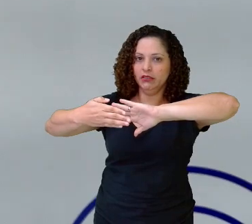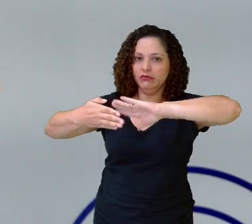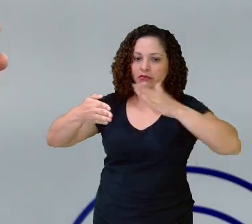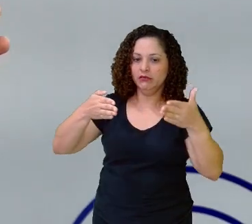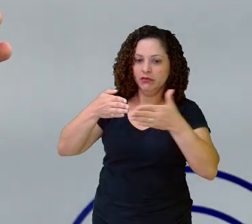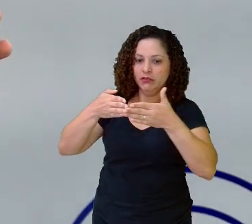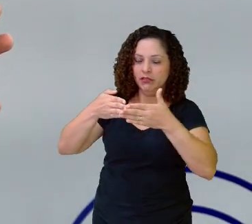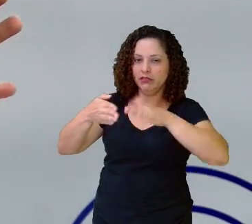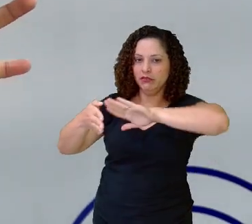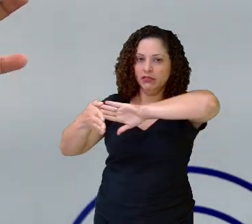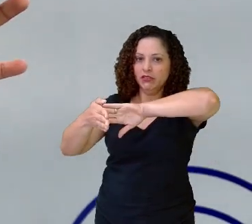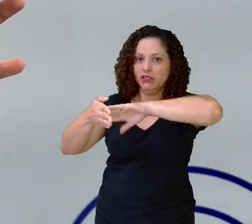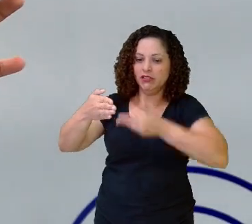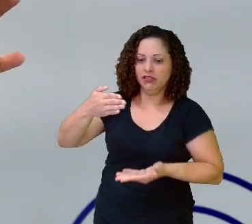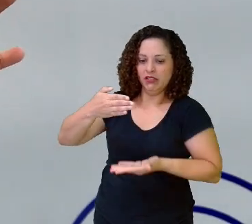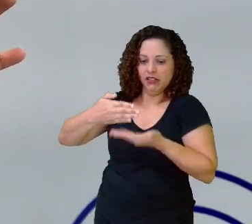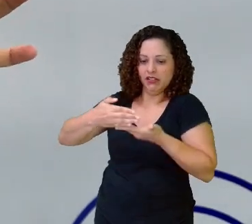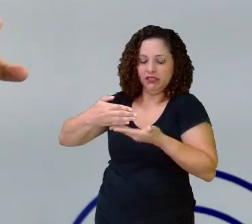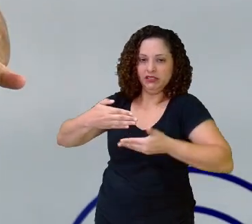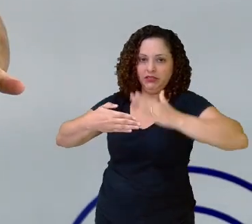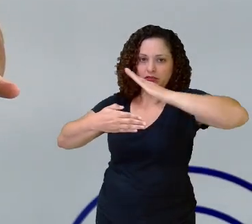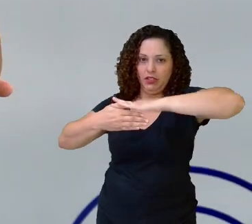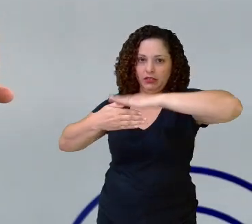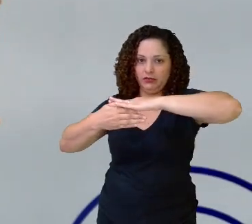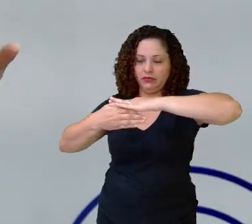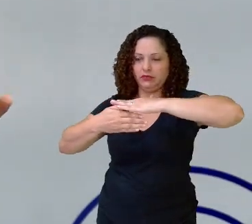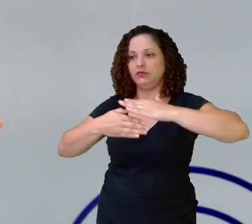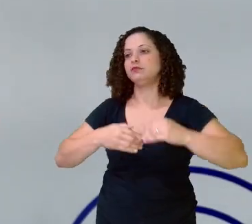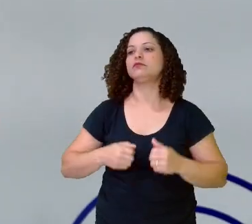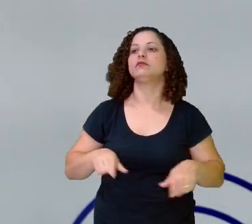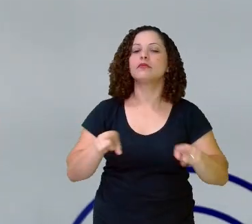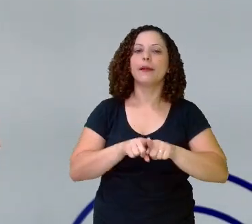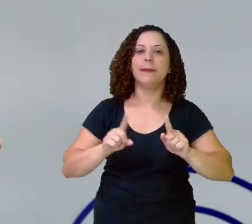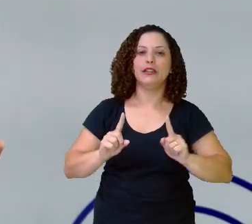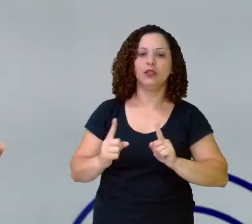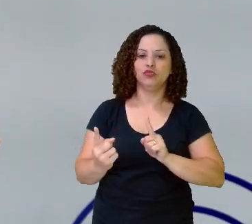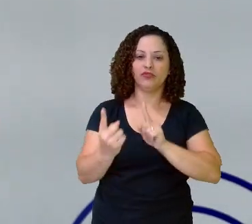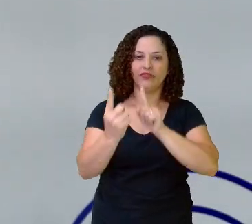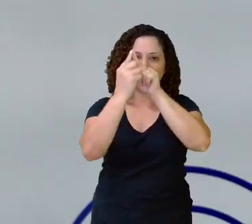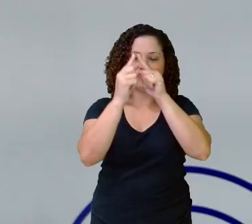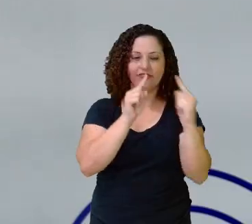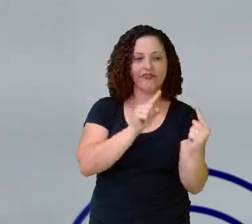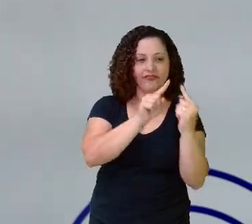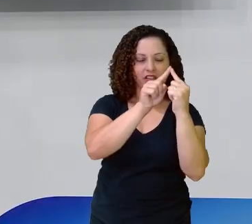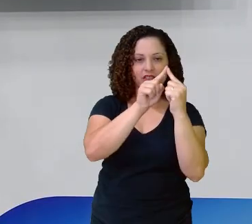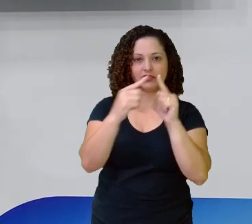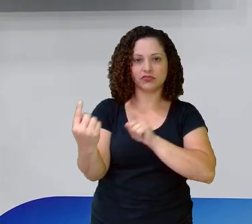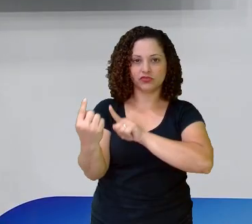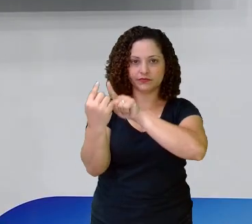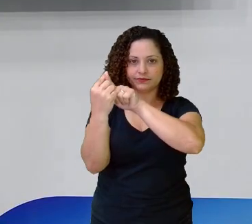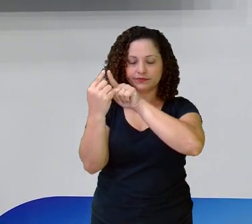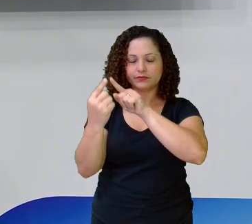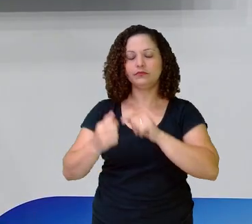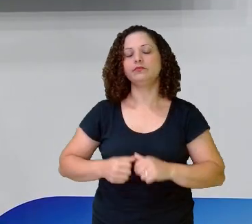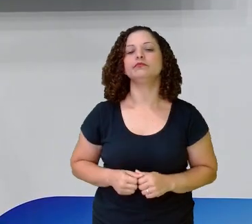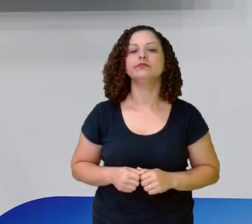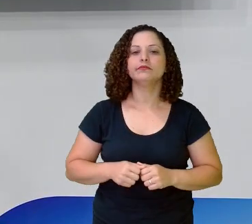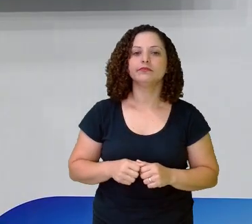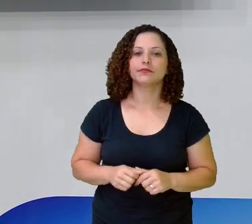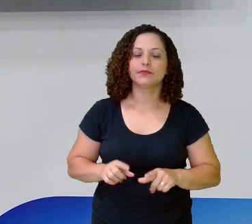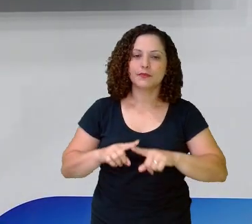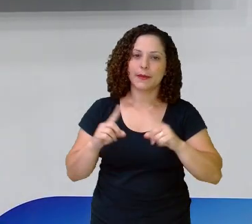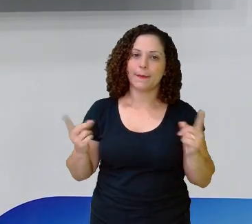tenho meus vértices e tenho aqui o meu ponto de encontro, beleza? Claro que isso vai